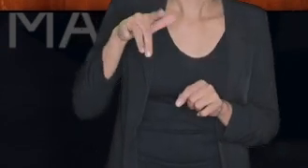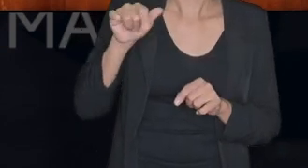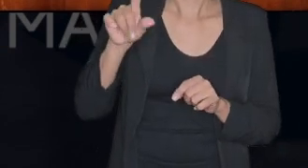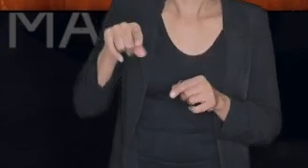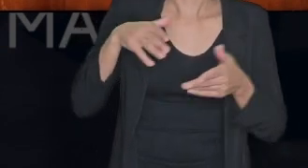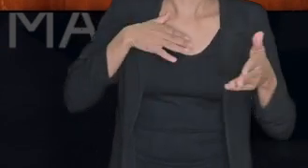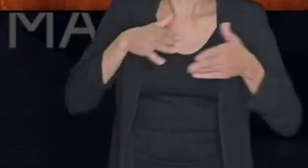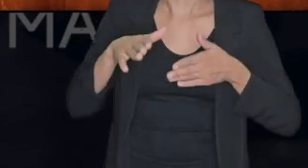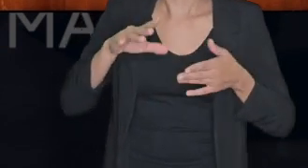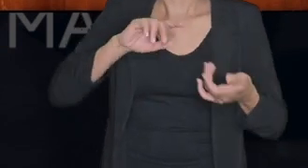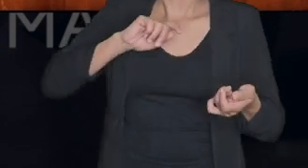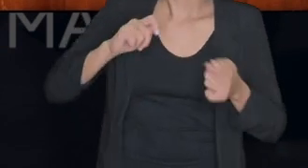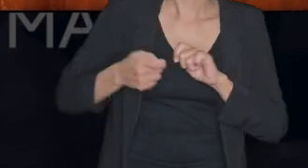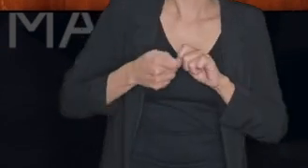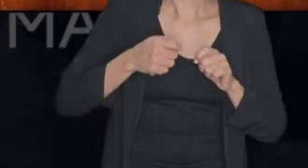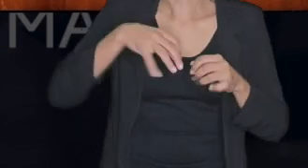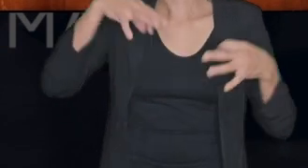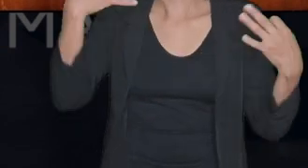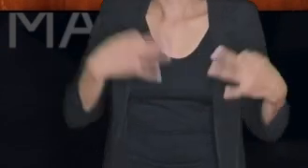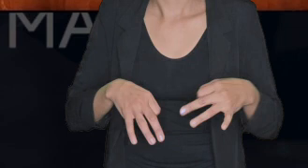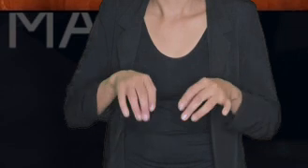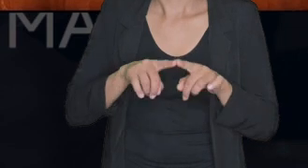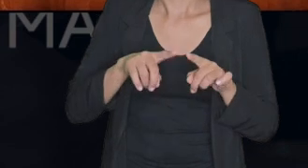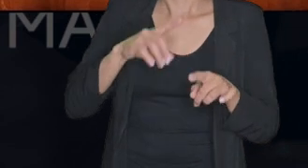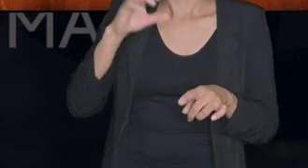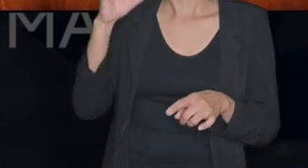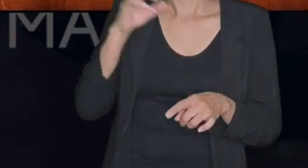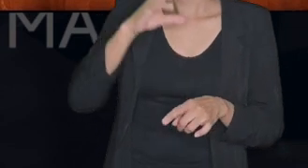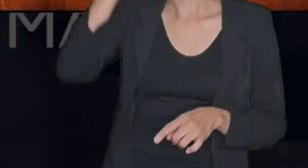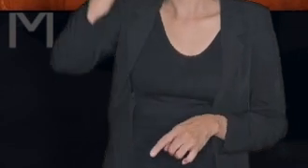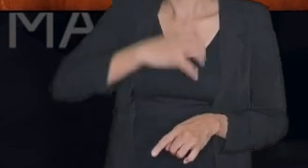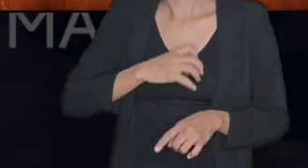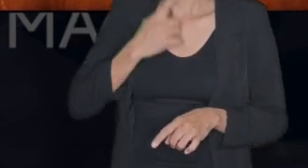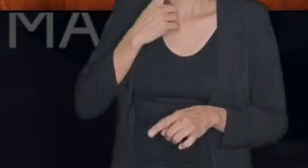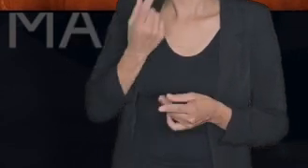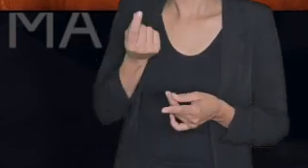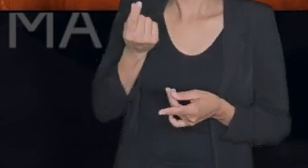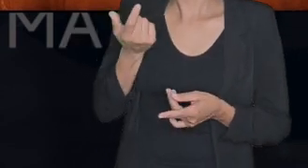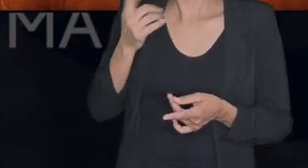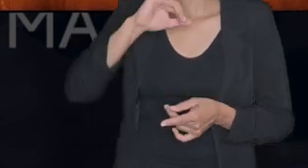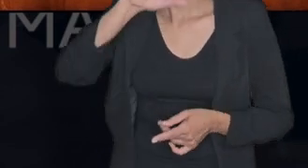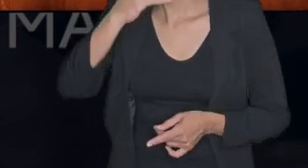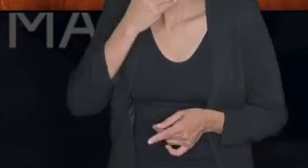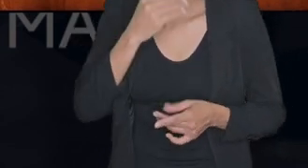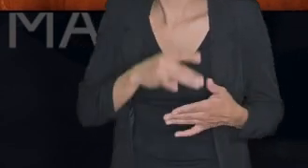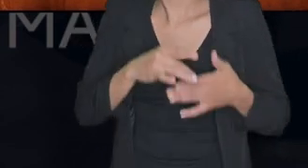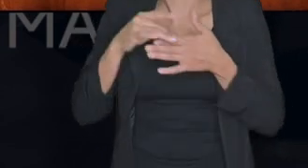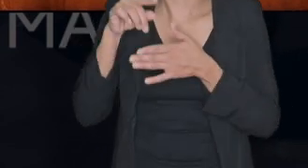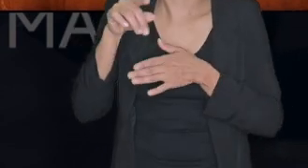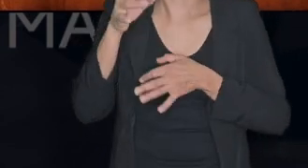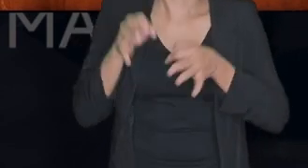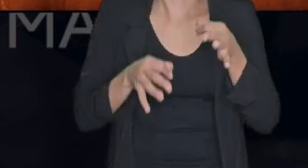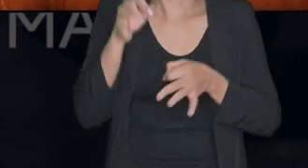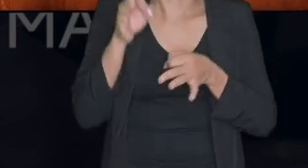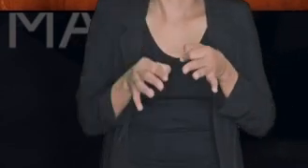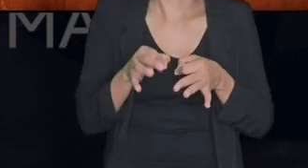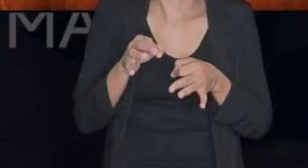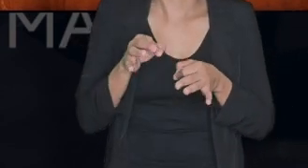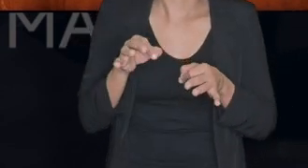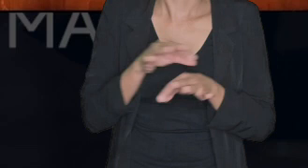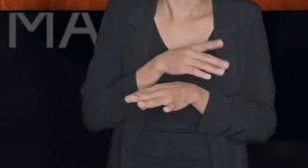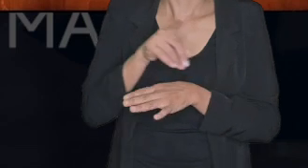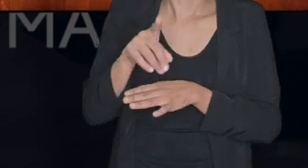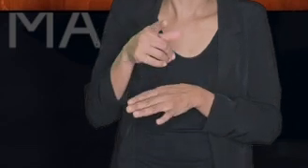a celeridade. Olha o custo de oportunidade que é levar o judiciário e aguardar, vai lá, 20 anos para concluir